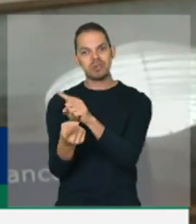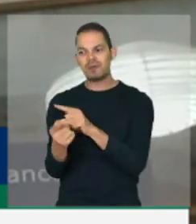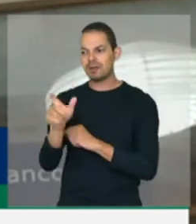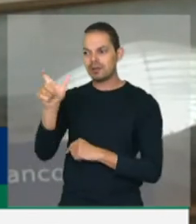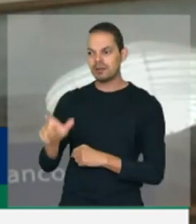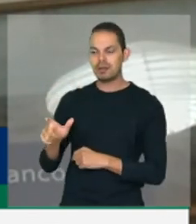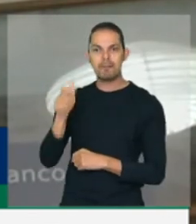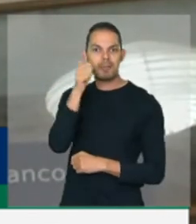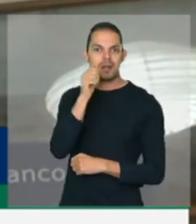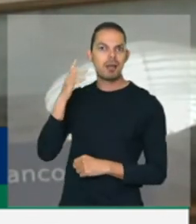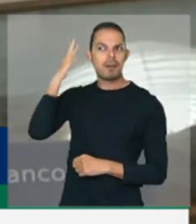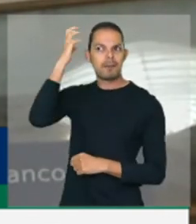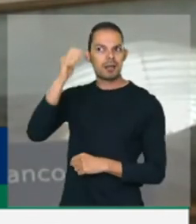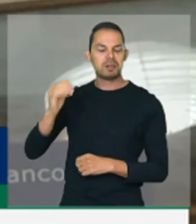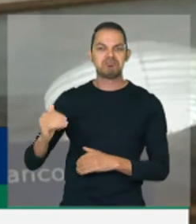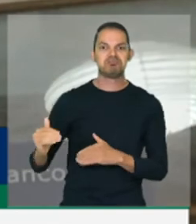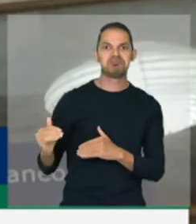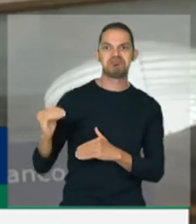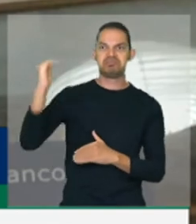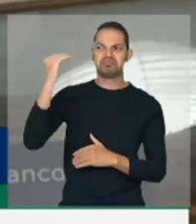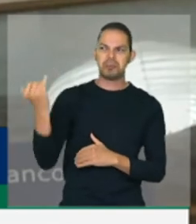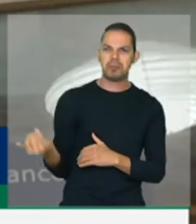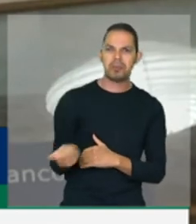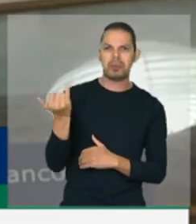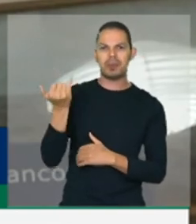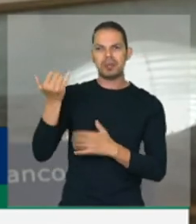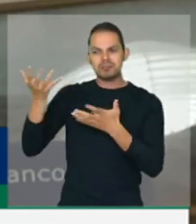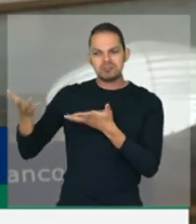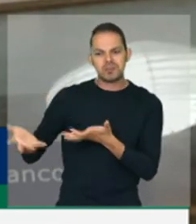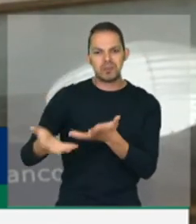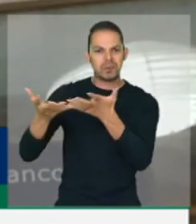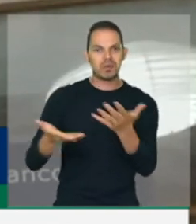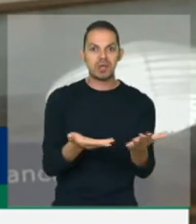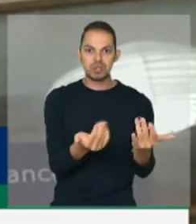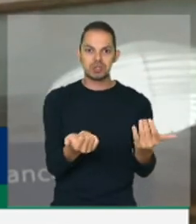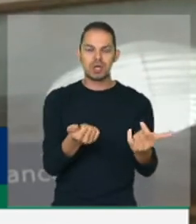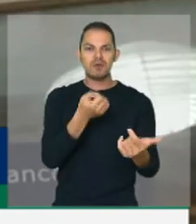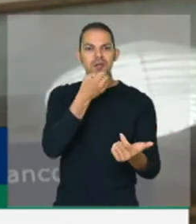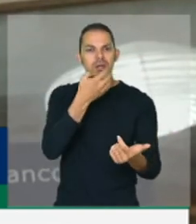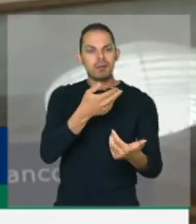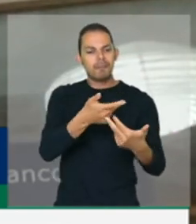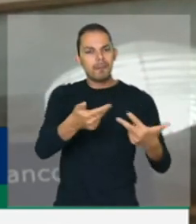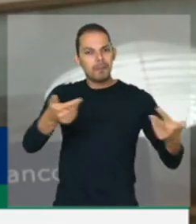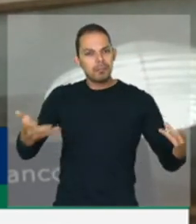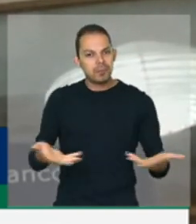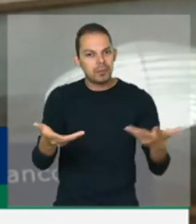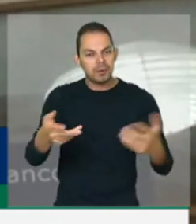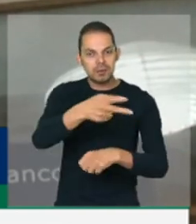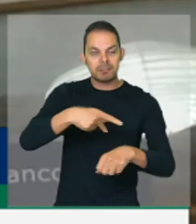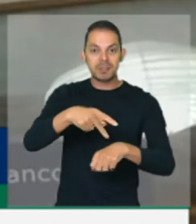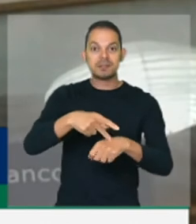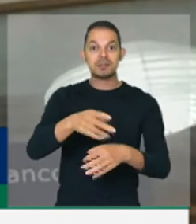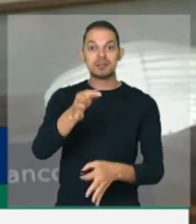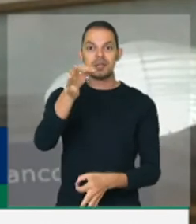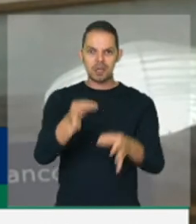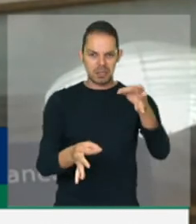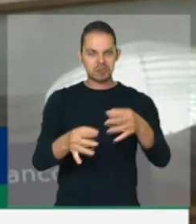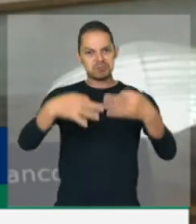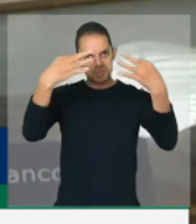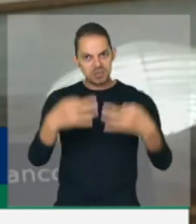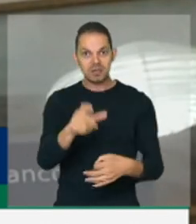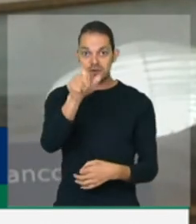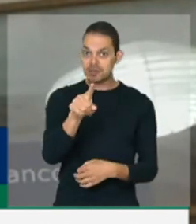é gigante e segue encantando tanta gente jovem, tanta gente que faz o bem para esse país. A justiça vai ser feita, o